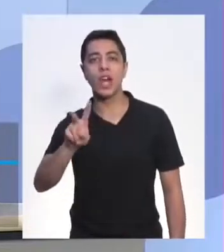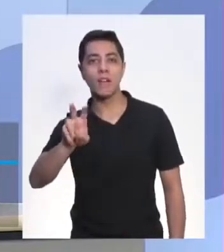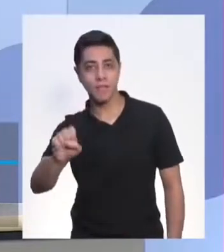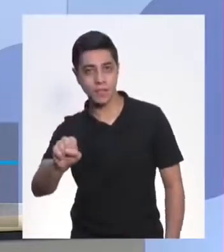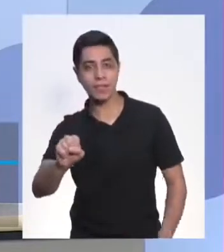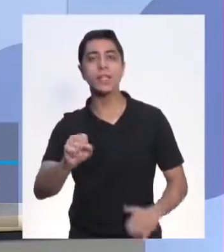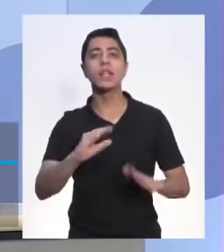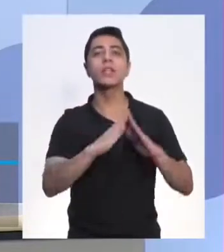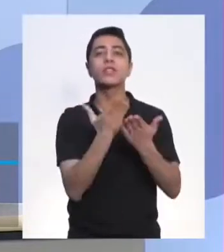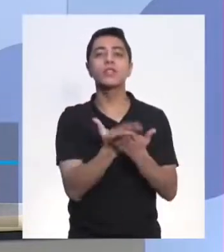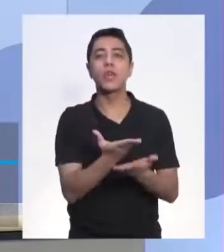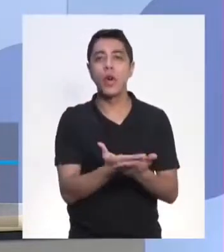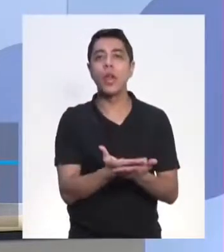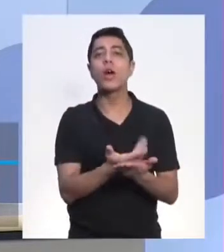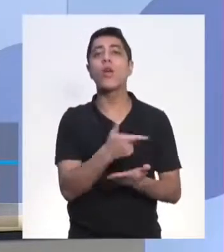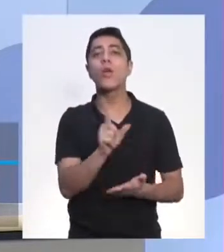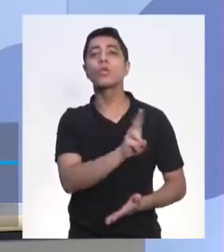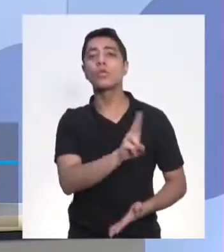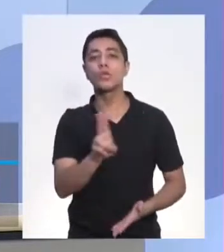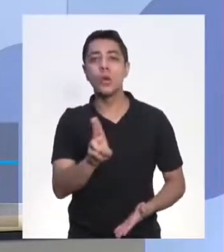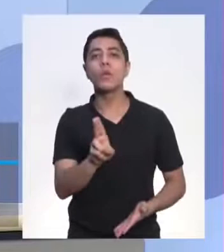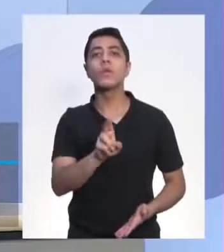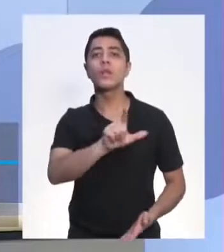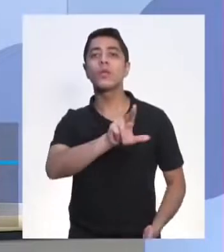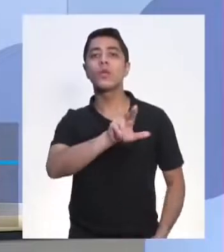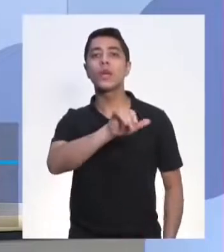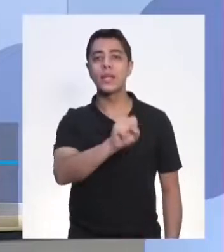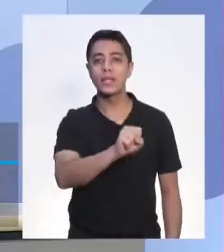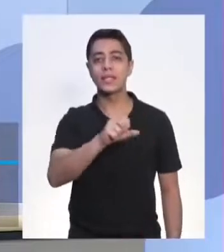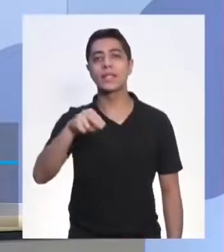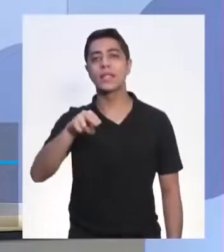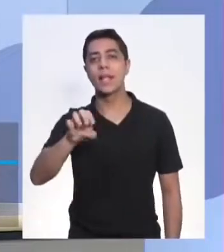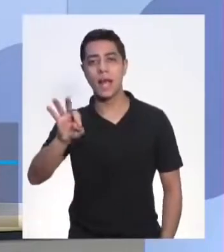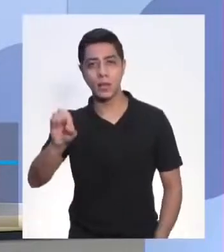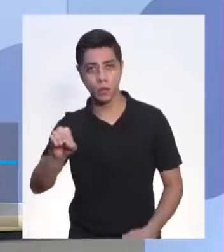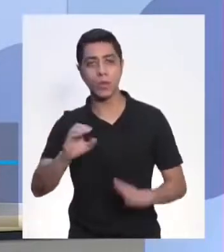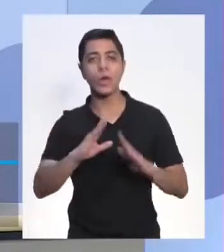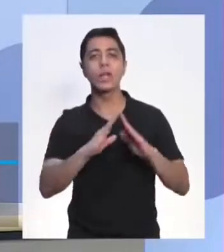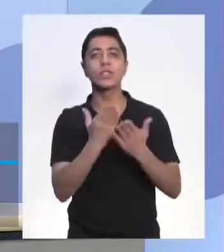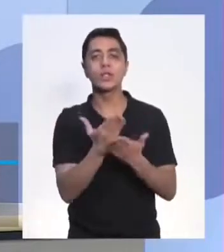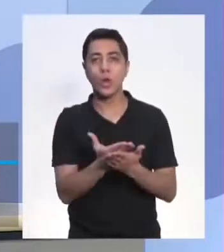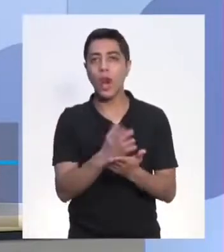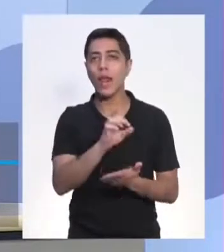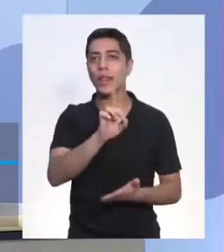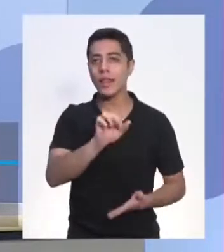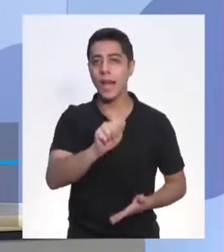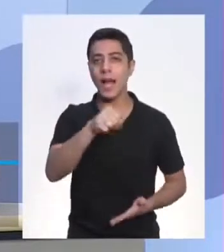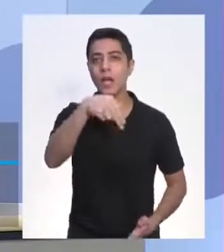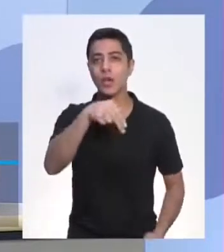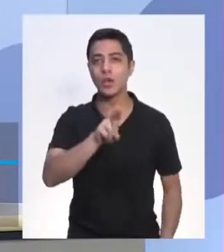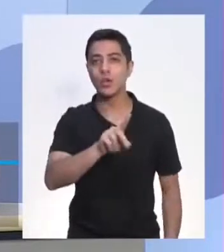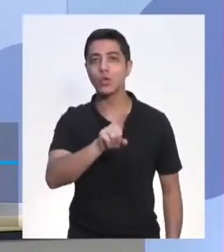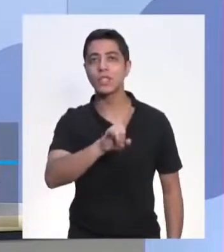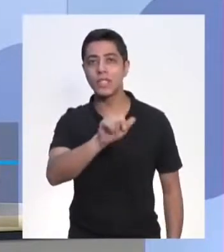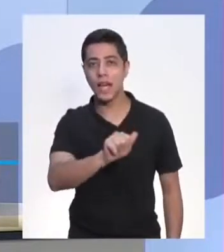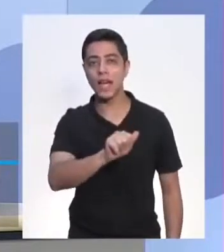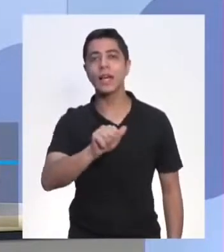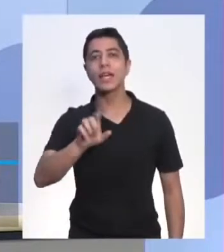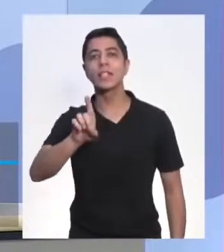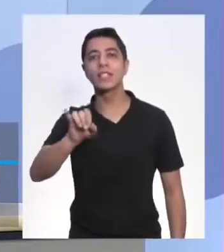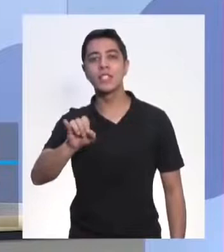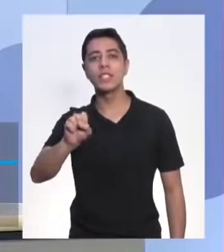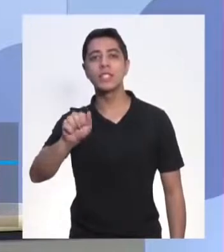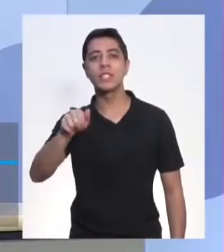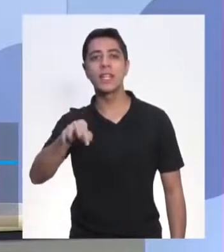Álvares Barbosa, Escola Doutor Luiz Lobo Neto, Escola Danúzia de Santi, Escola Professor Rui